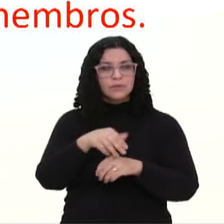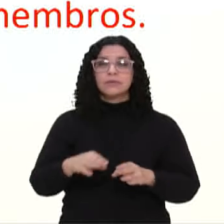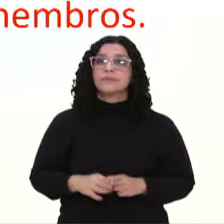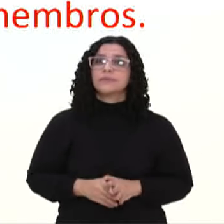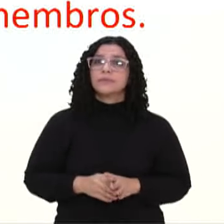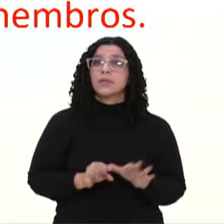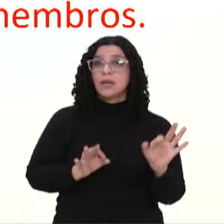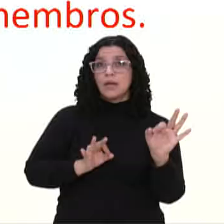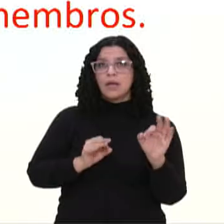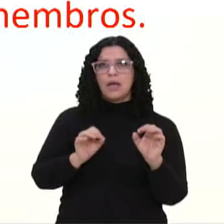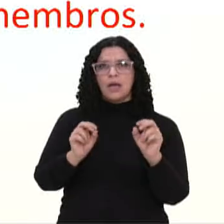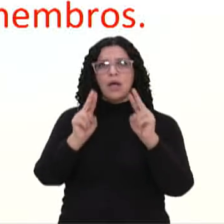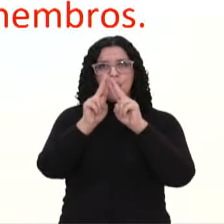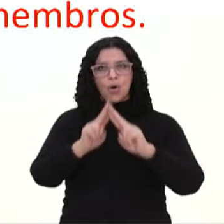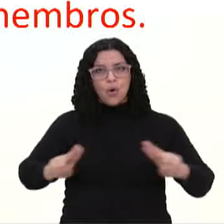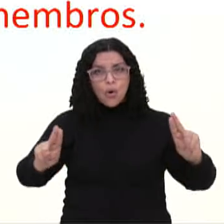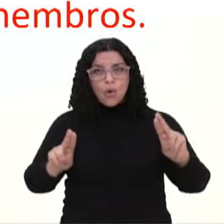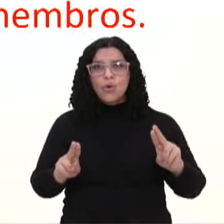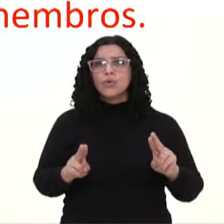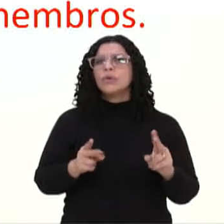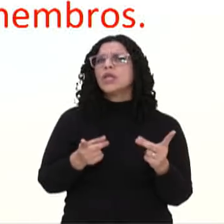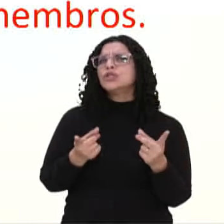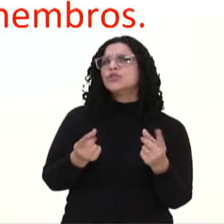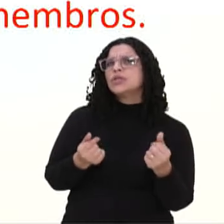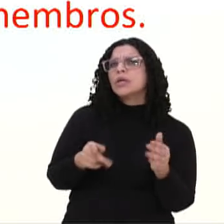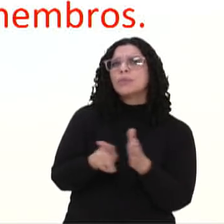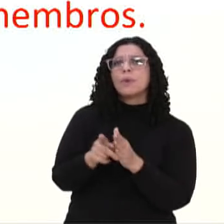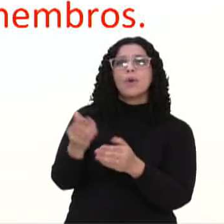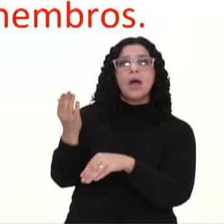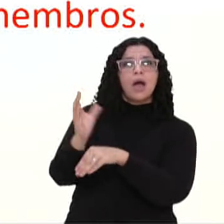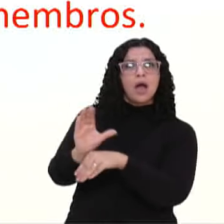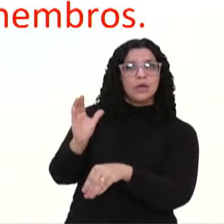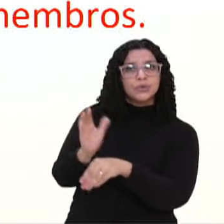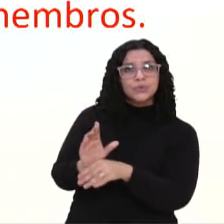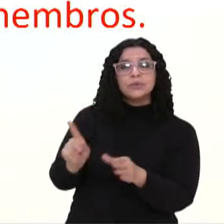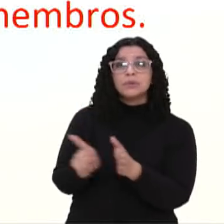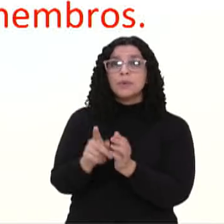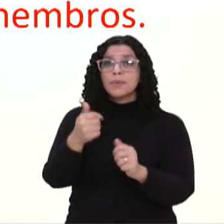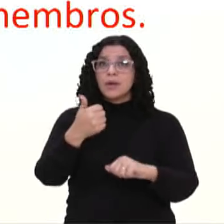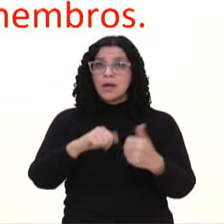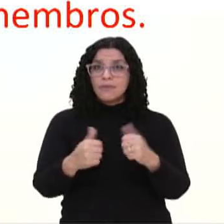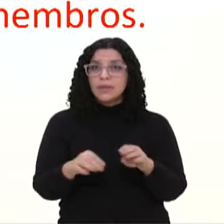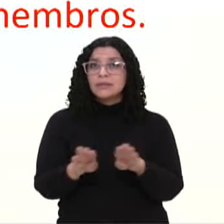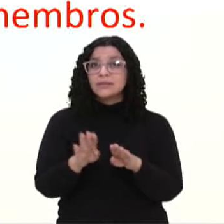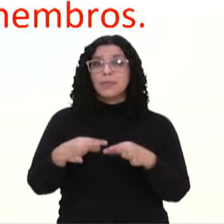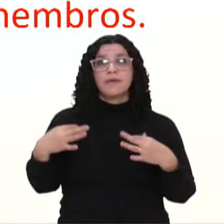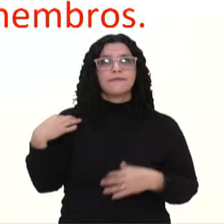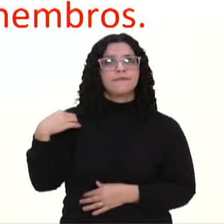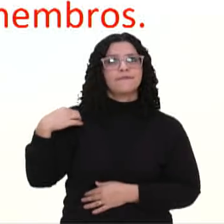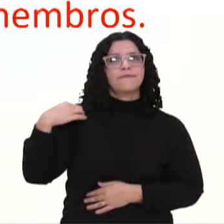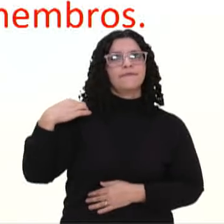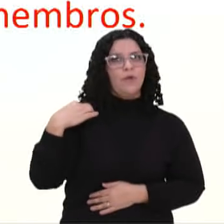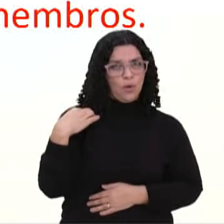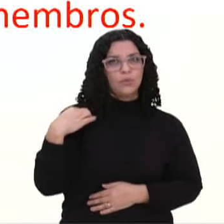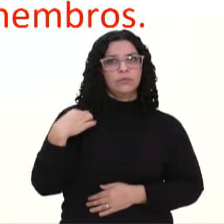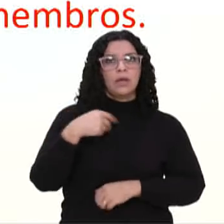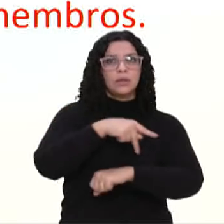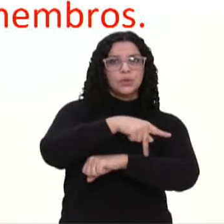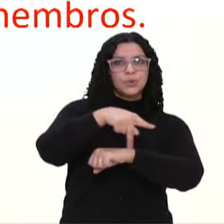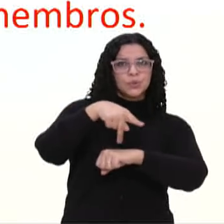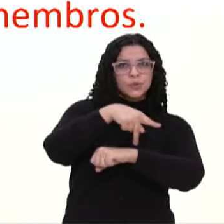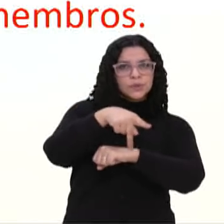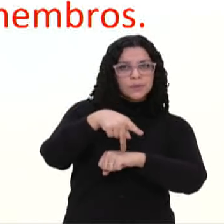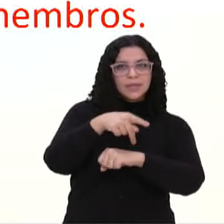A organização é financiada com contribuições avaliadas e voluntárias dos